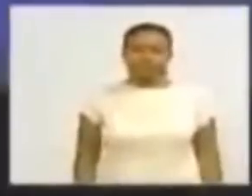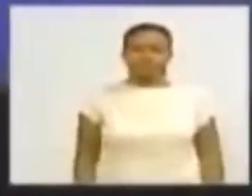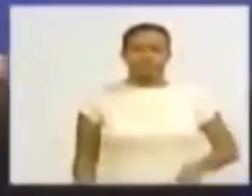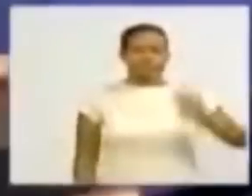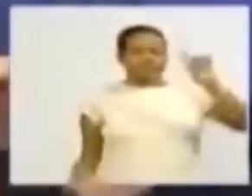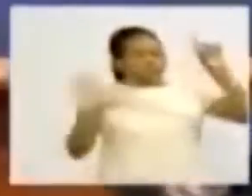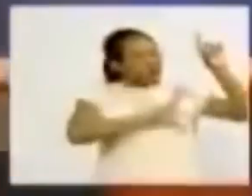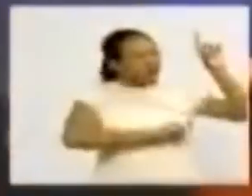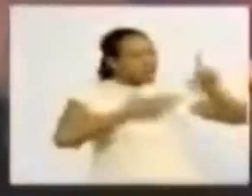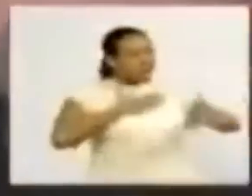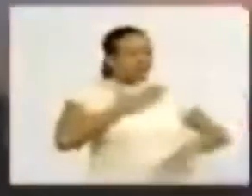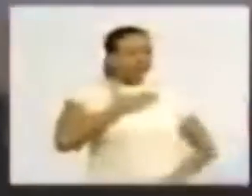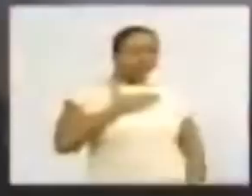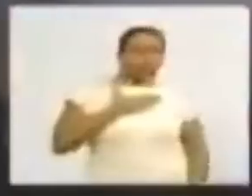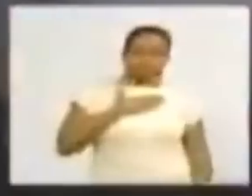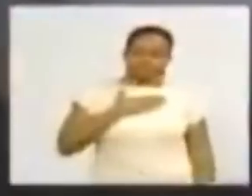que Deus ama a mim,